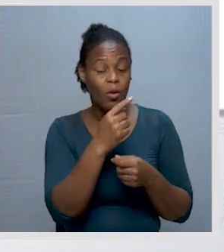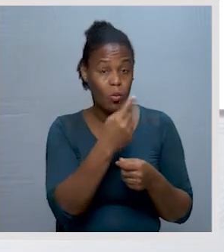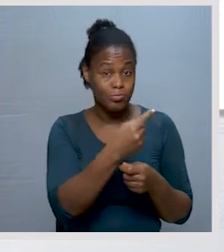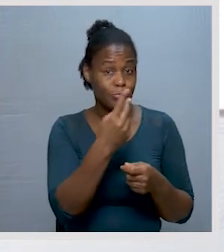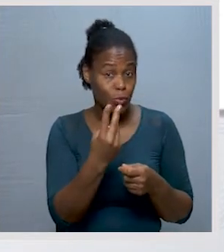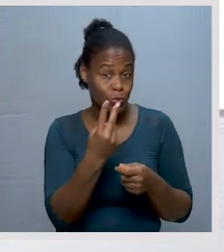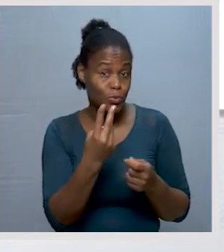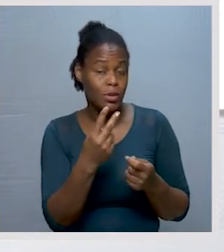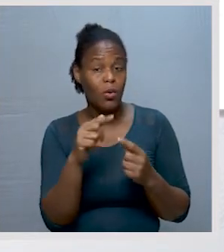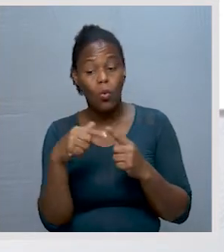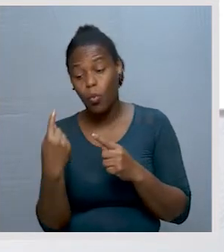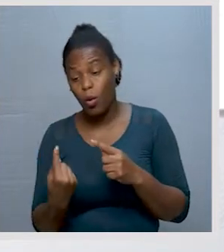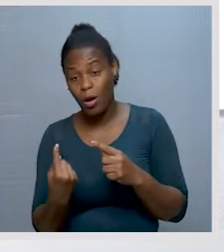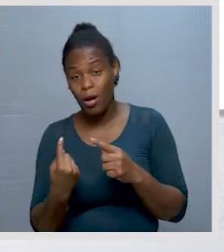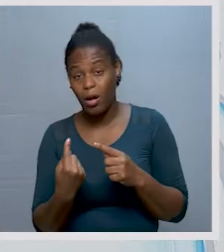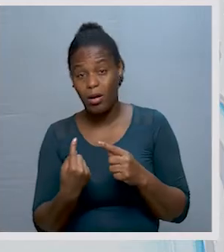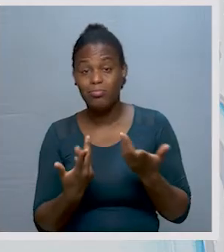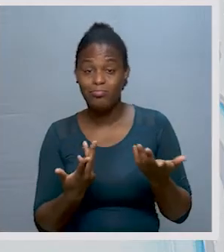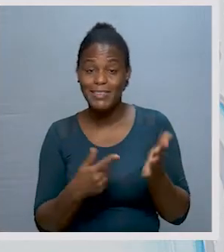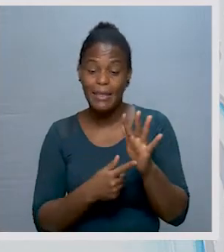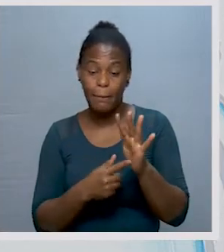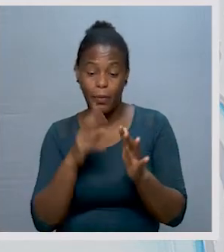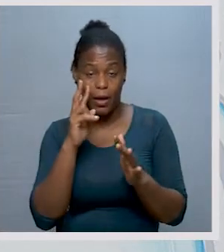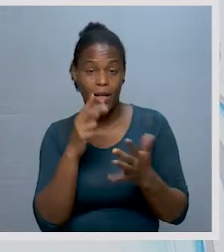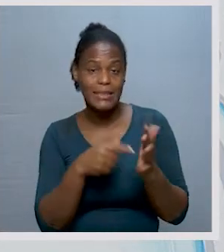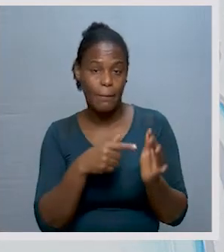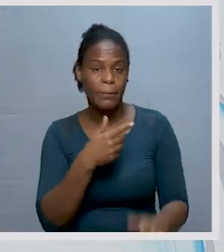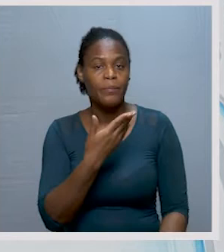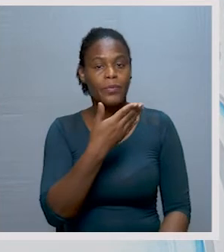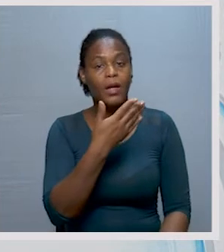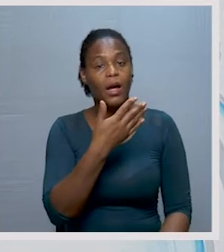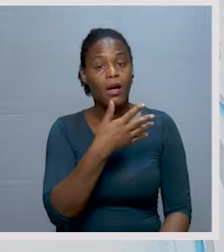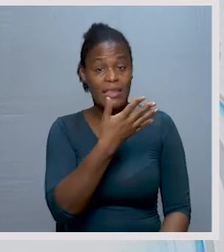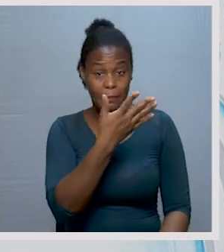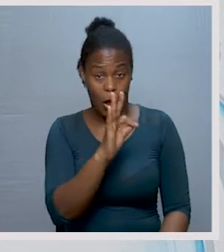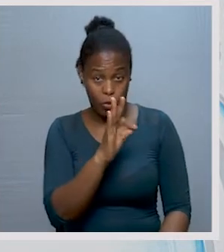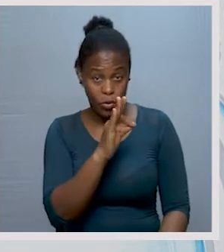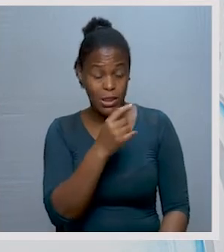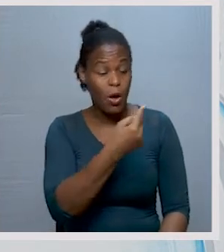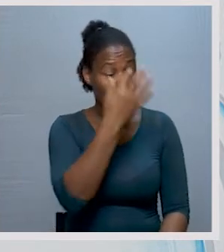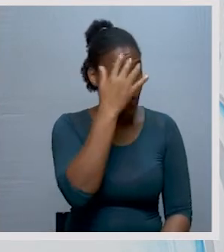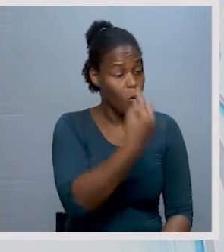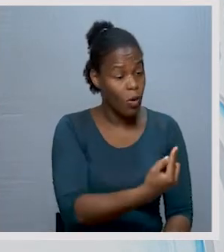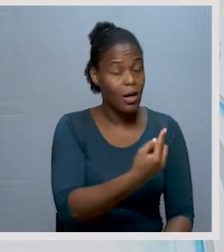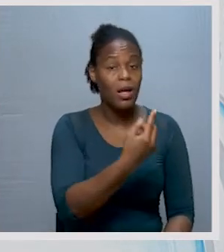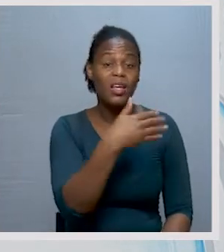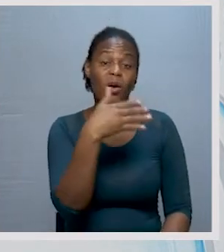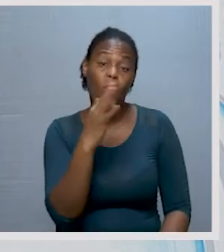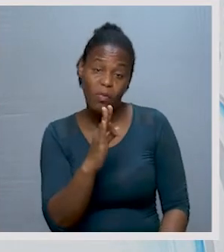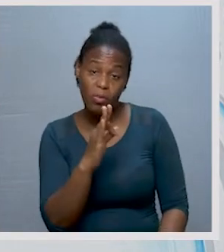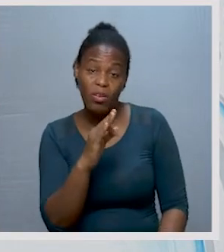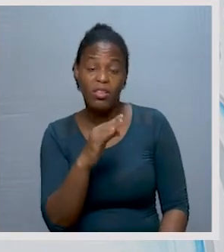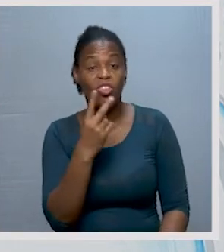outro fator de um algarismo? Por exemplo, aqui temos um fator de 2 algarismos e aqui